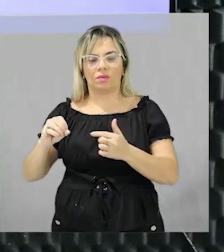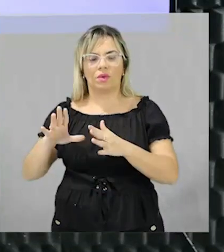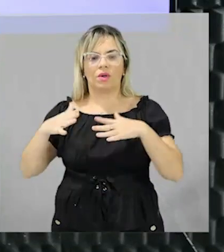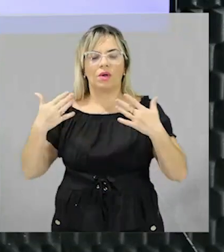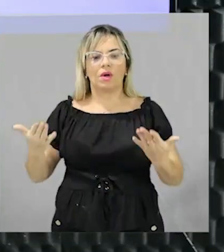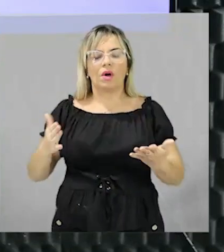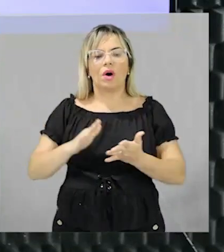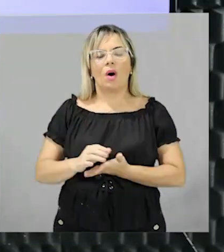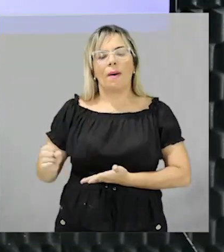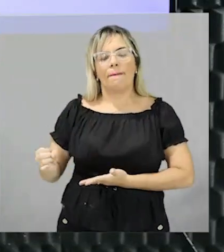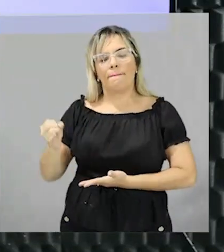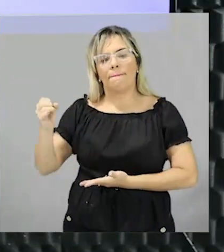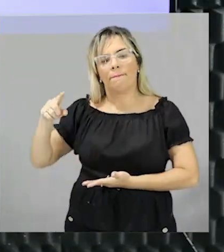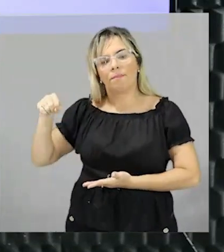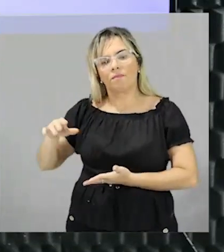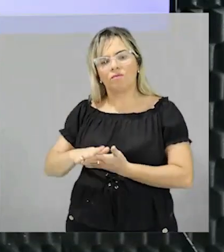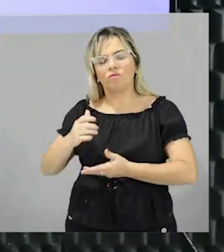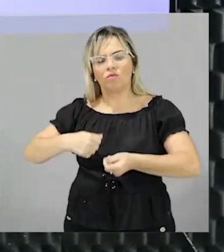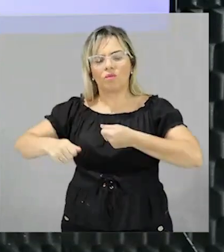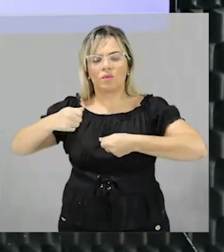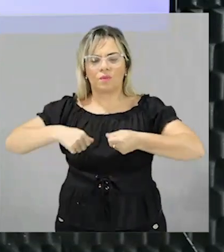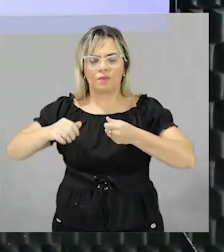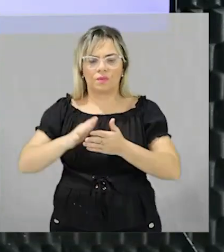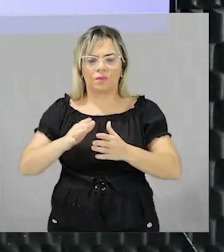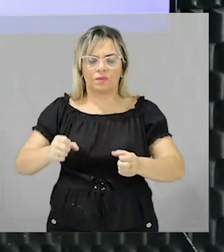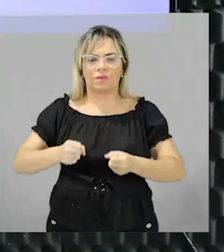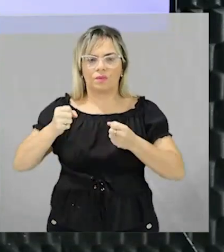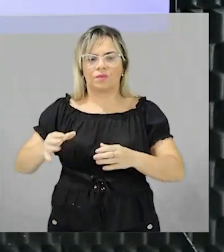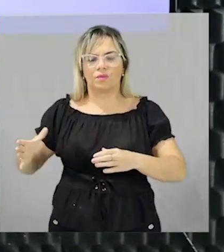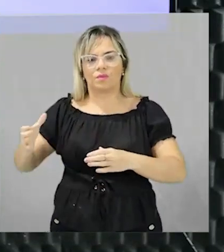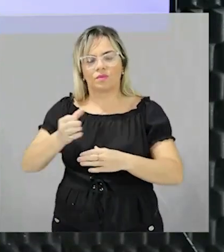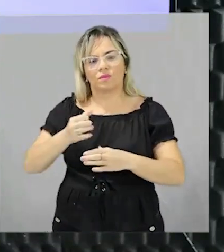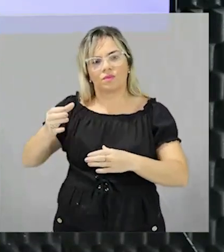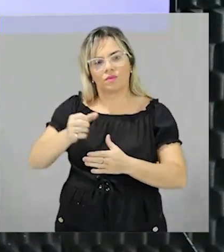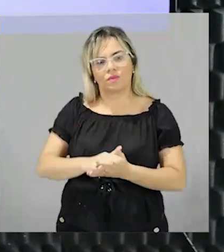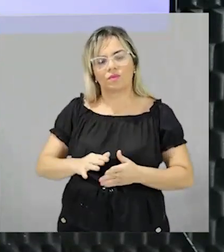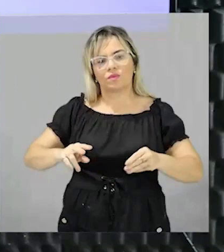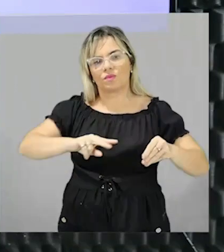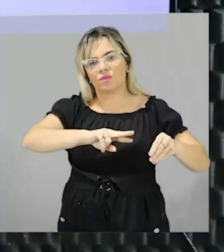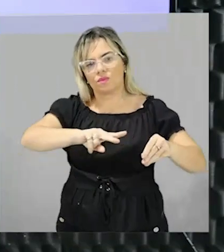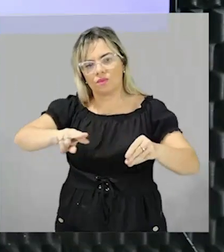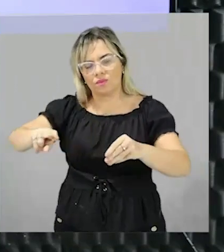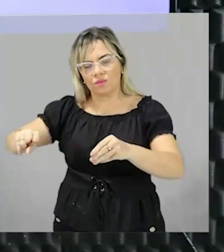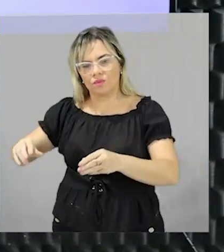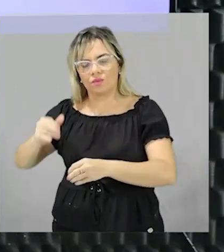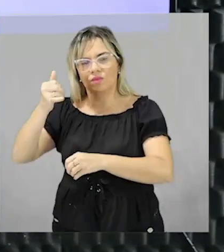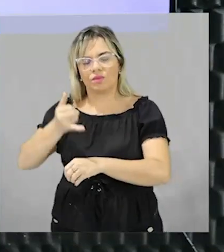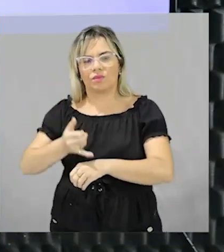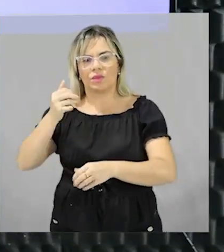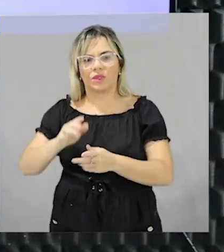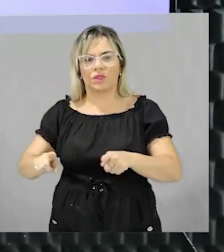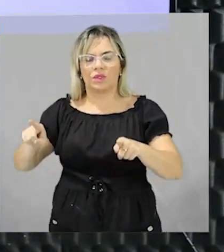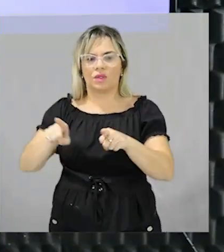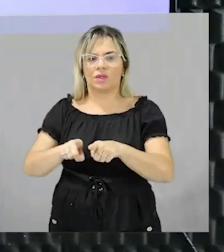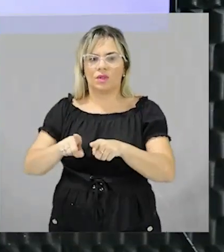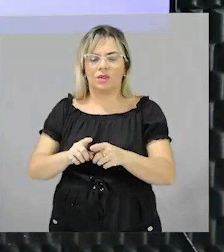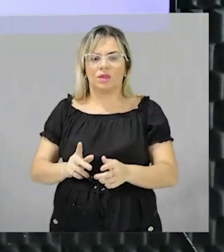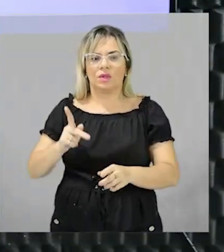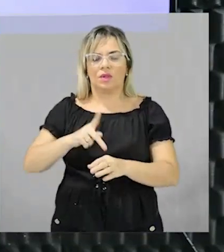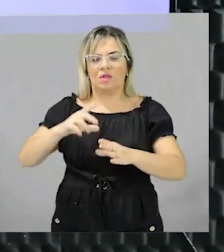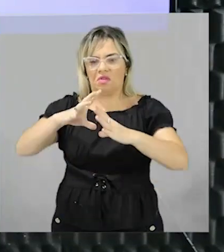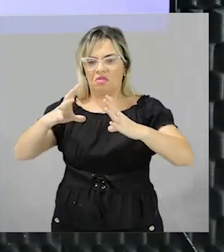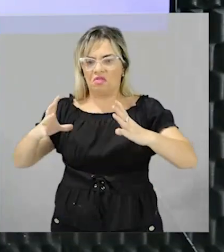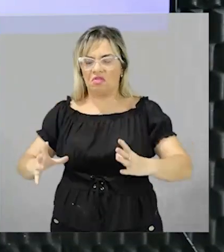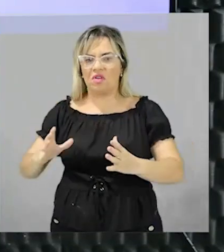dos dobramentos modernos para a economia? Lá você pode extrair, além, claro, de minerais metálicos, você pode extrair também rochas mais